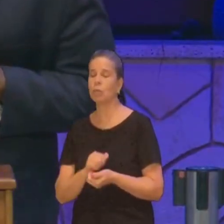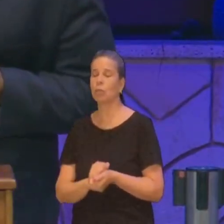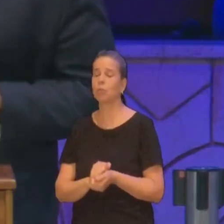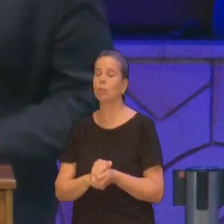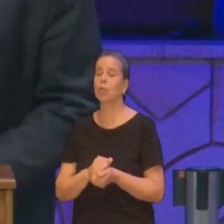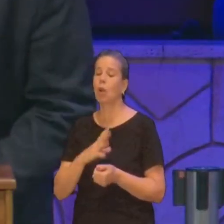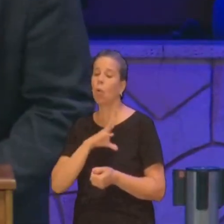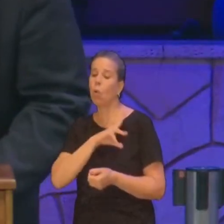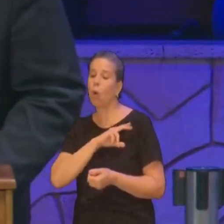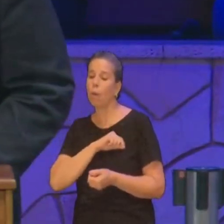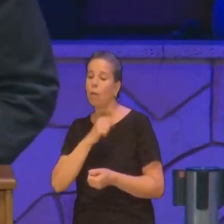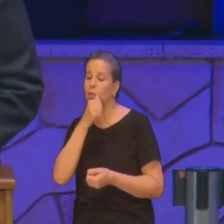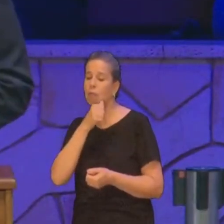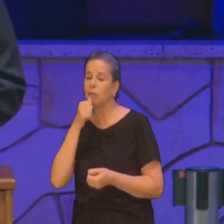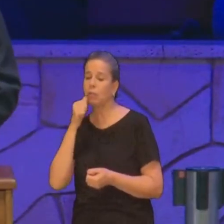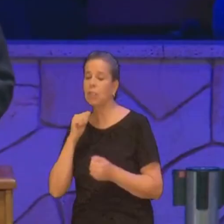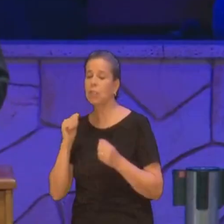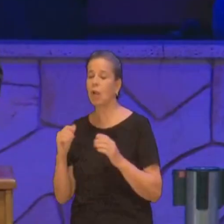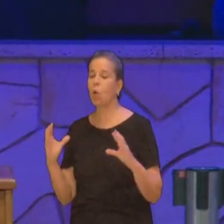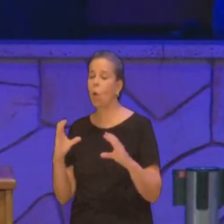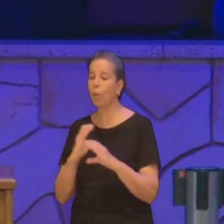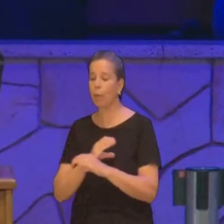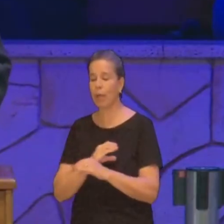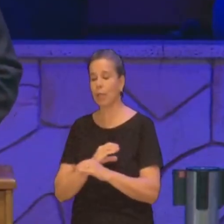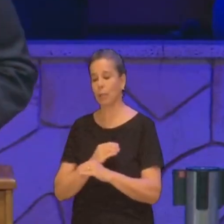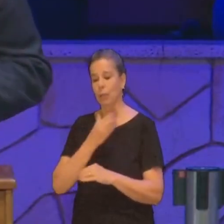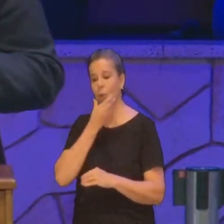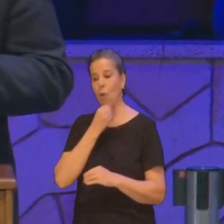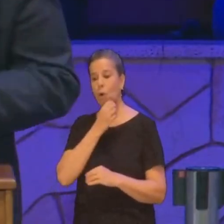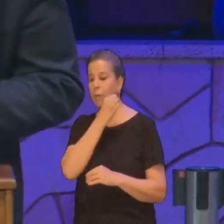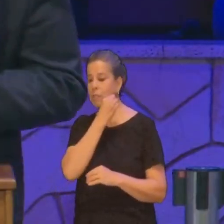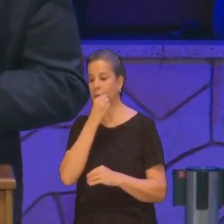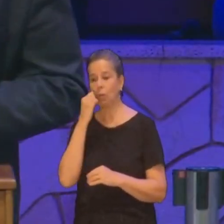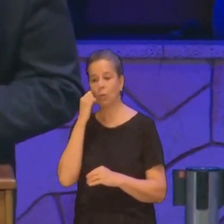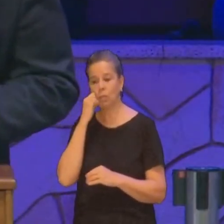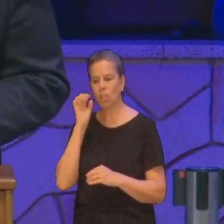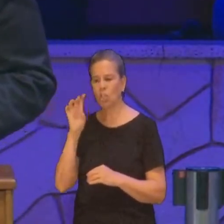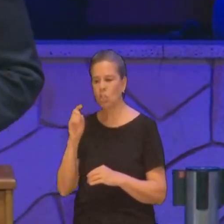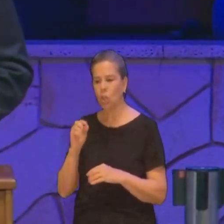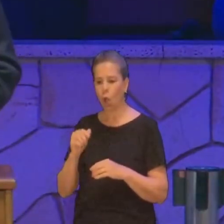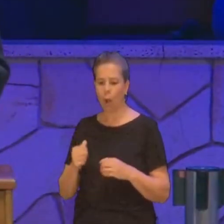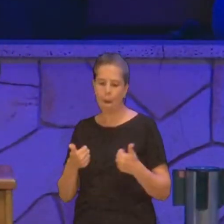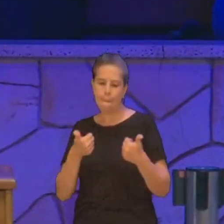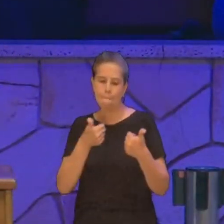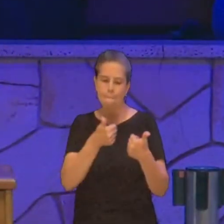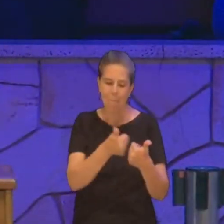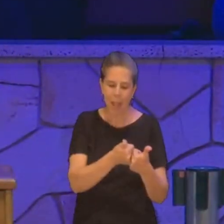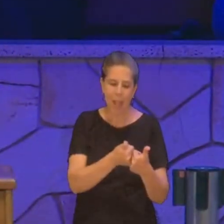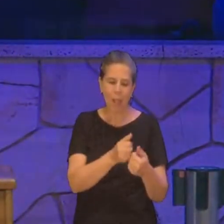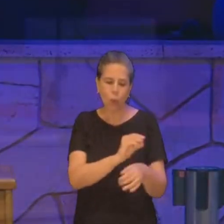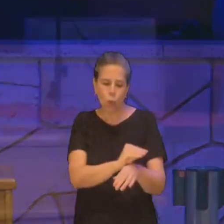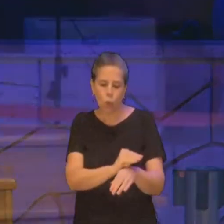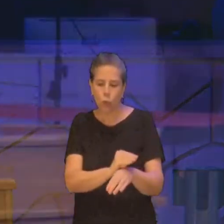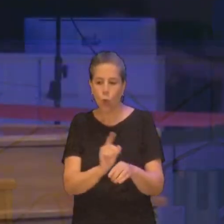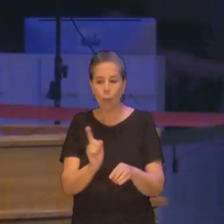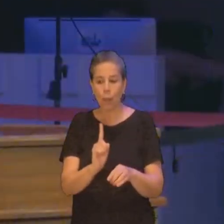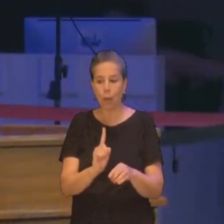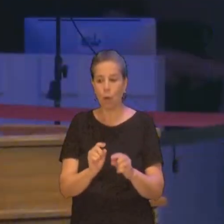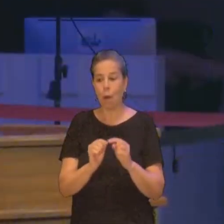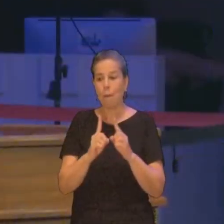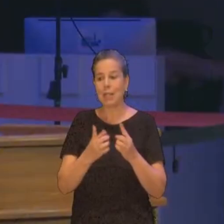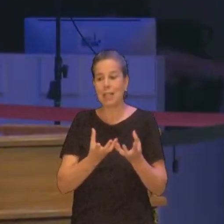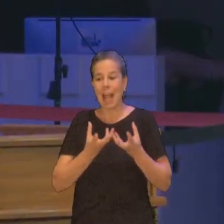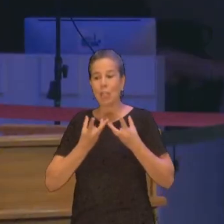completa. O samaritano não apenas se aproximou e cuidou, mas ele assumiu todos